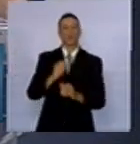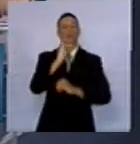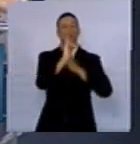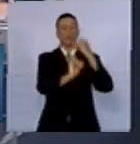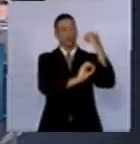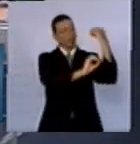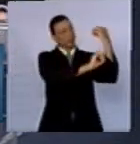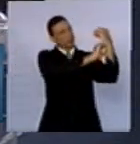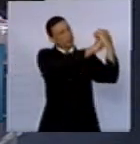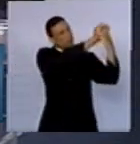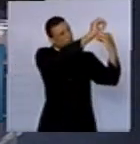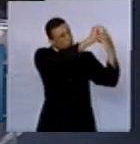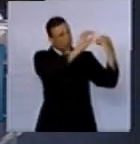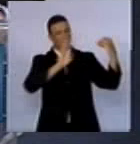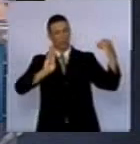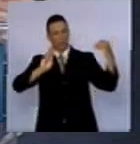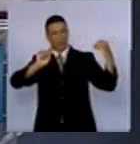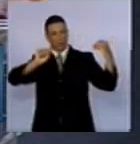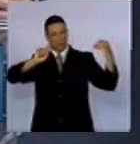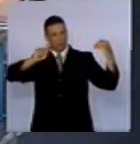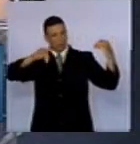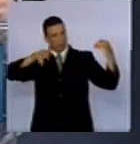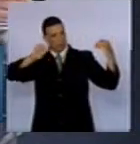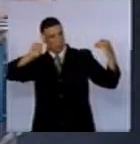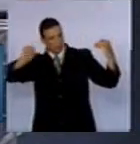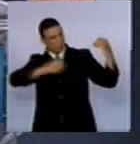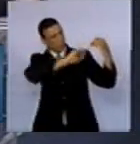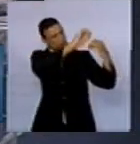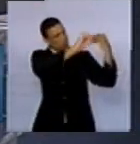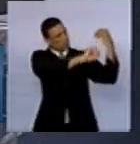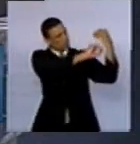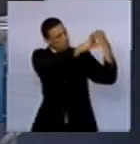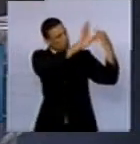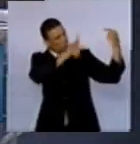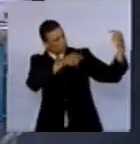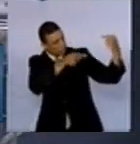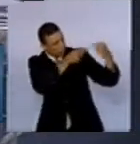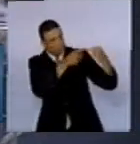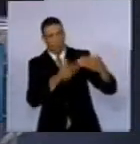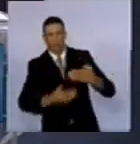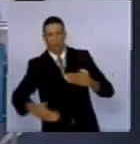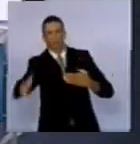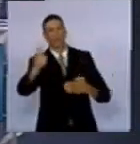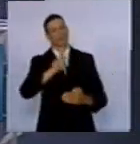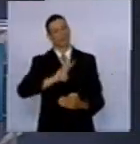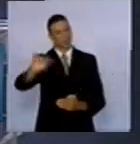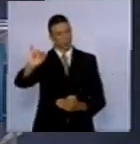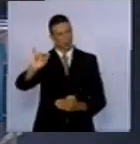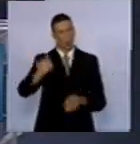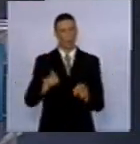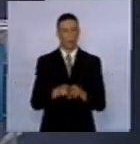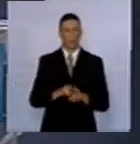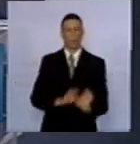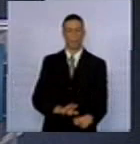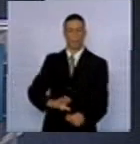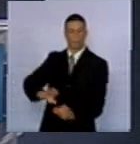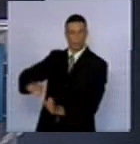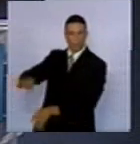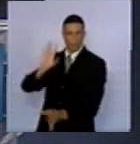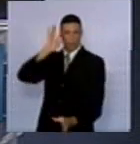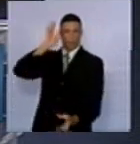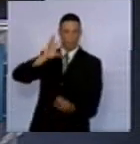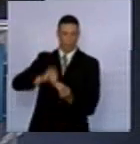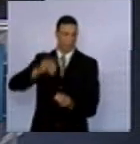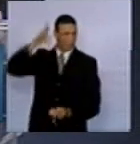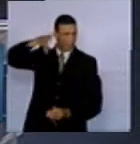larga por satélite né a banda k finalmente aqui um Panorama internacional para concluir